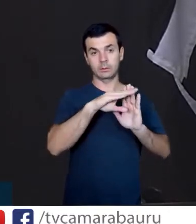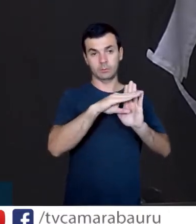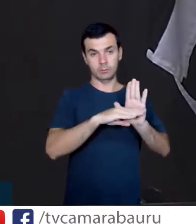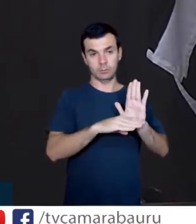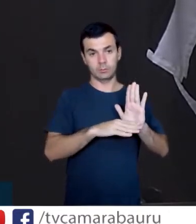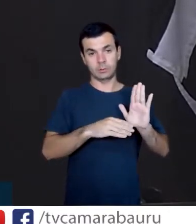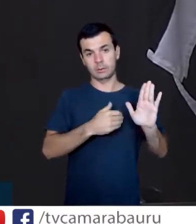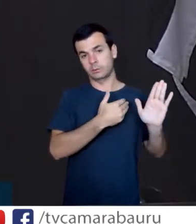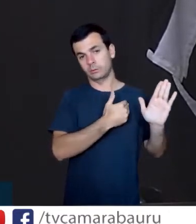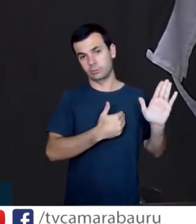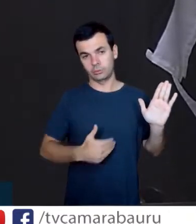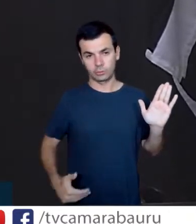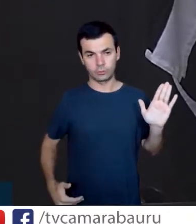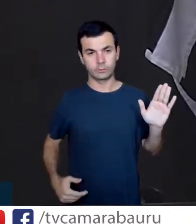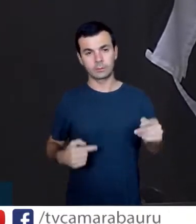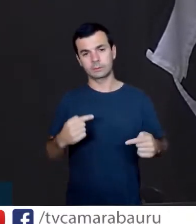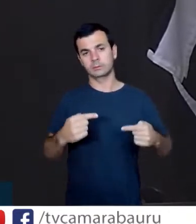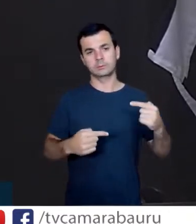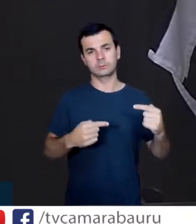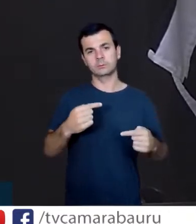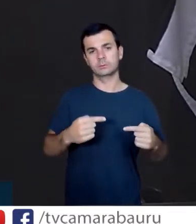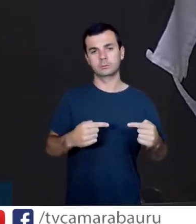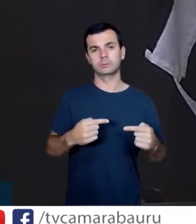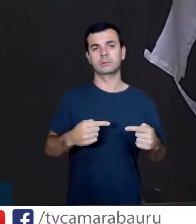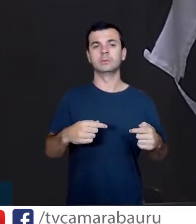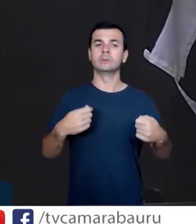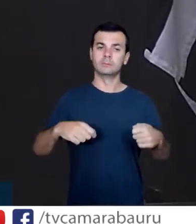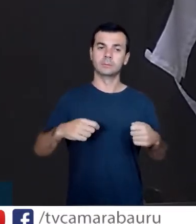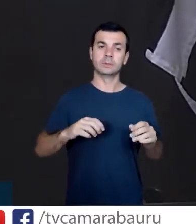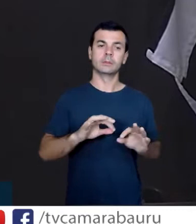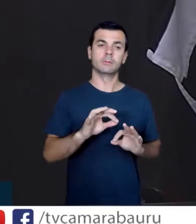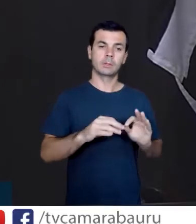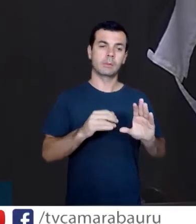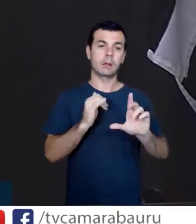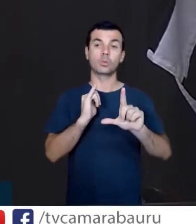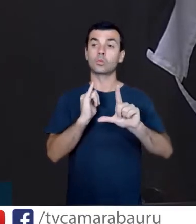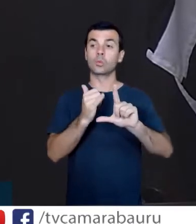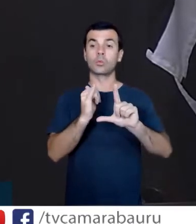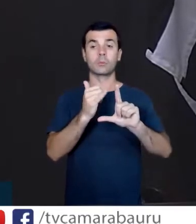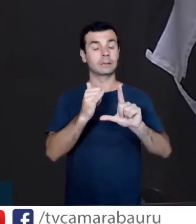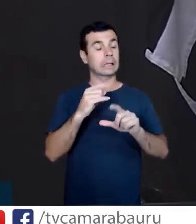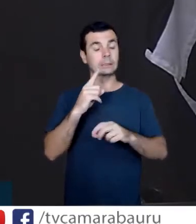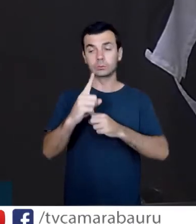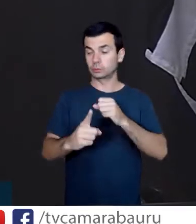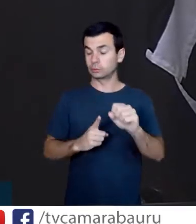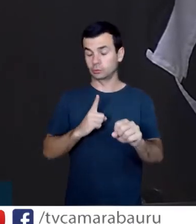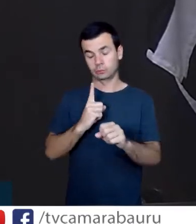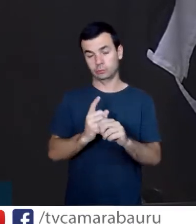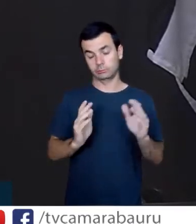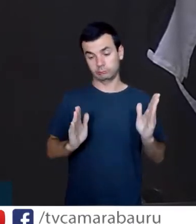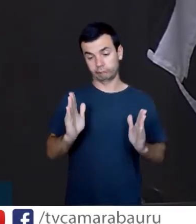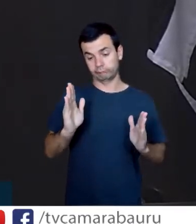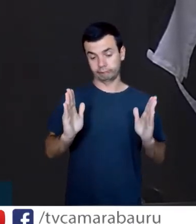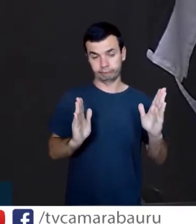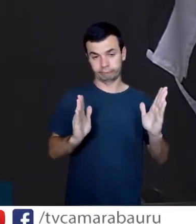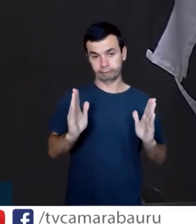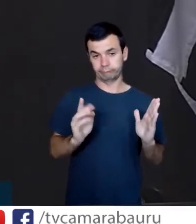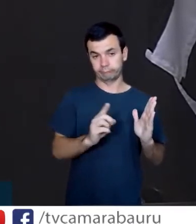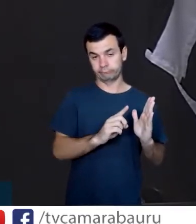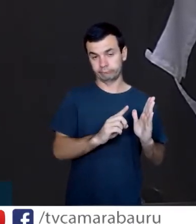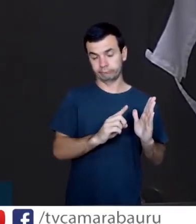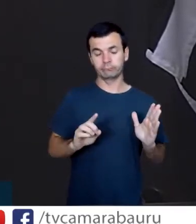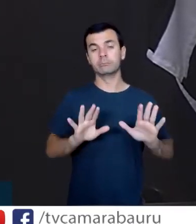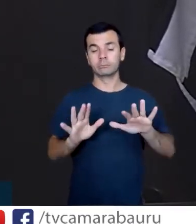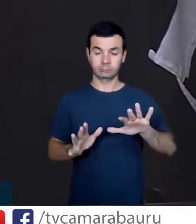vamos ter que fazer talvez um documentário de mais de um ano. Eu estou falando daquelas promessas em que ele